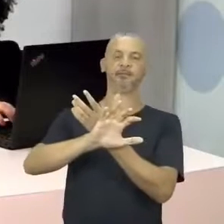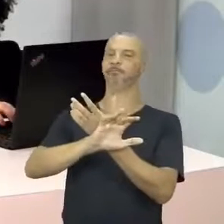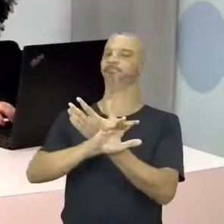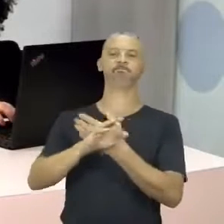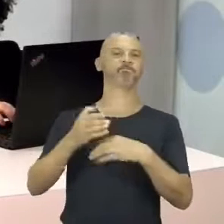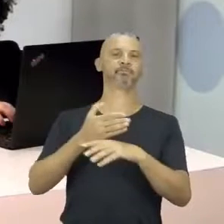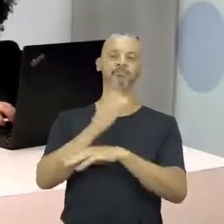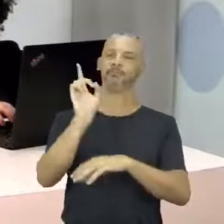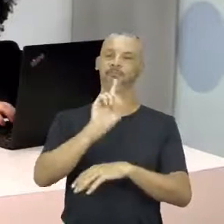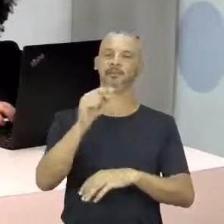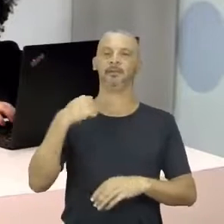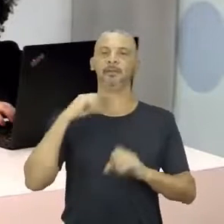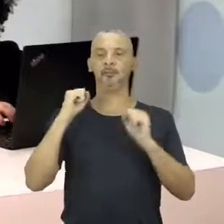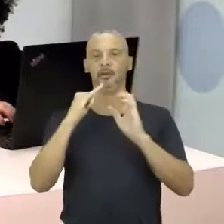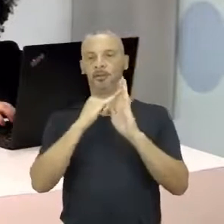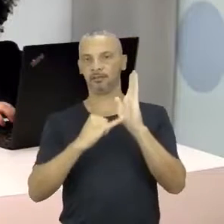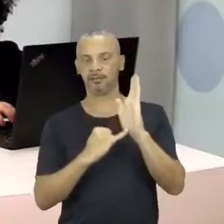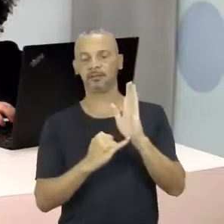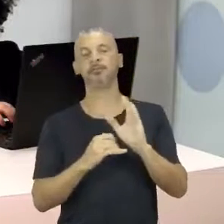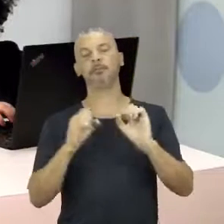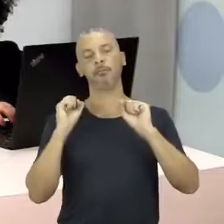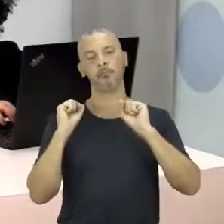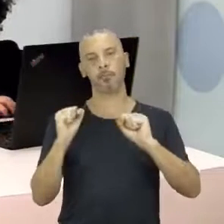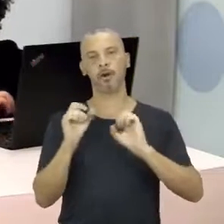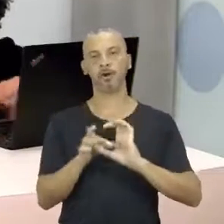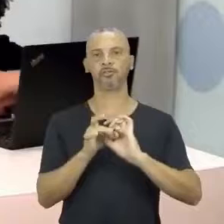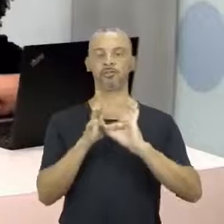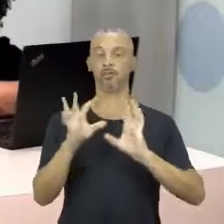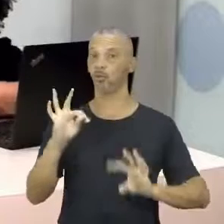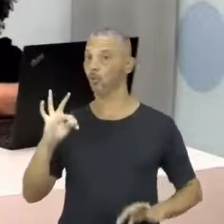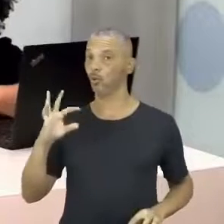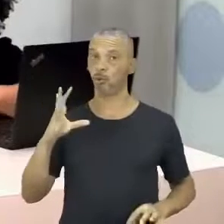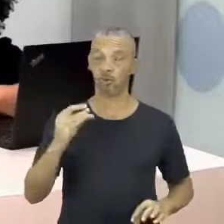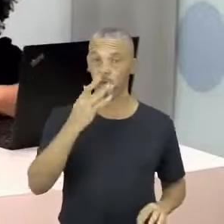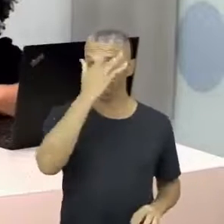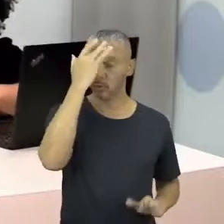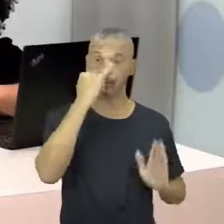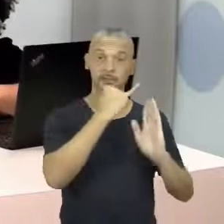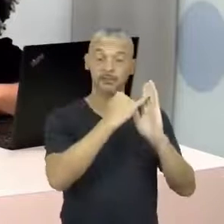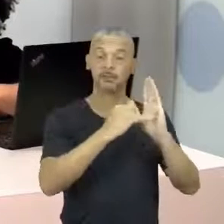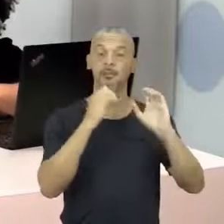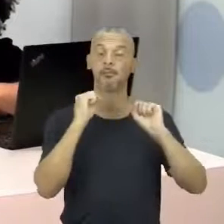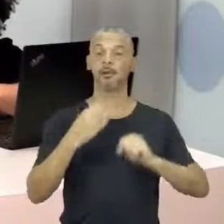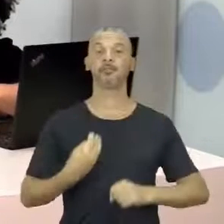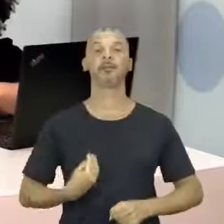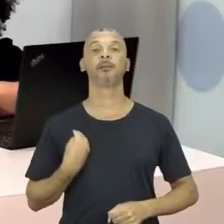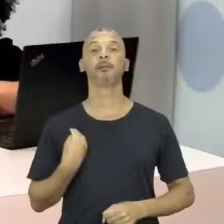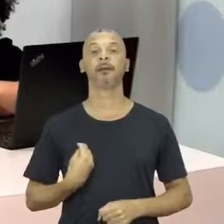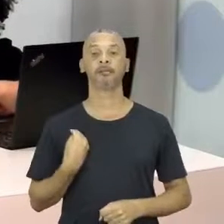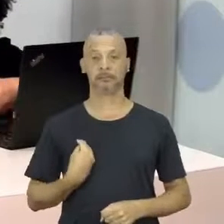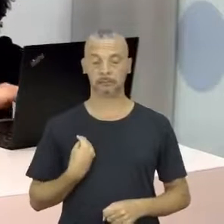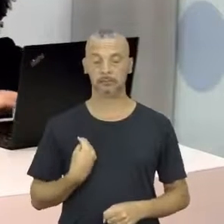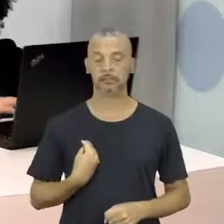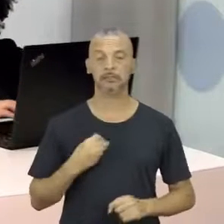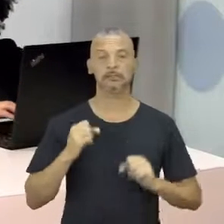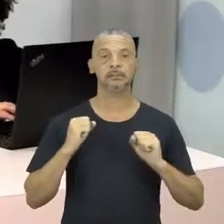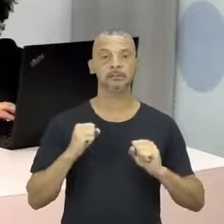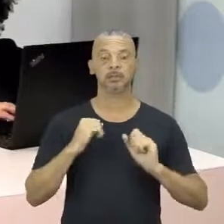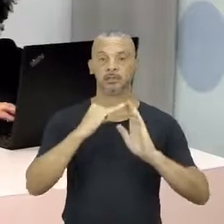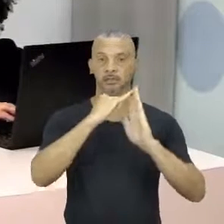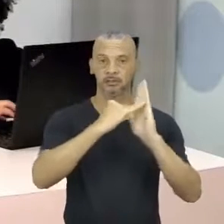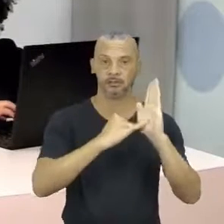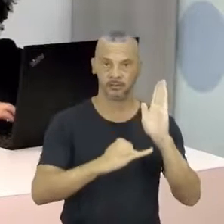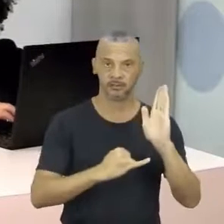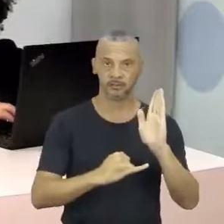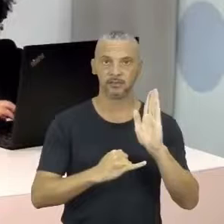inscrição? Pode, professor, pode fazer a sua inscrição. Todos os inscritos podem participar agora da